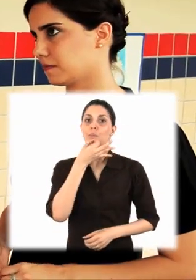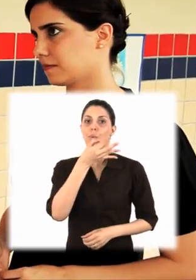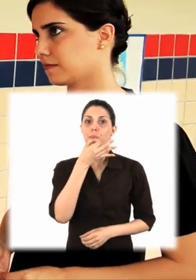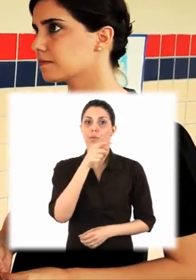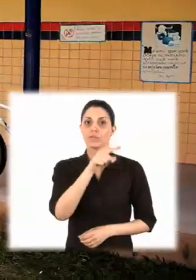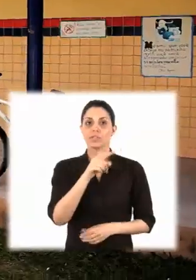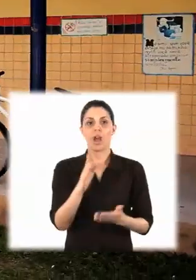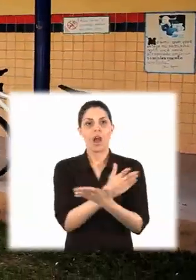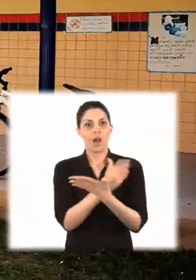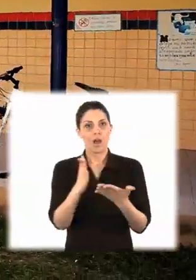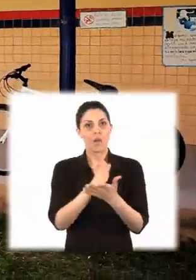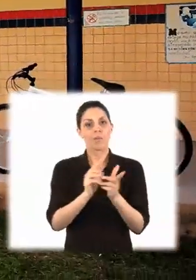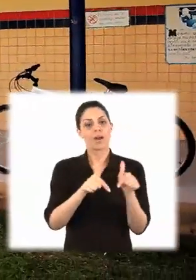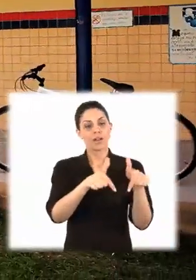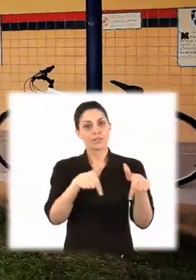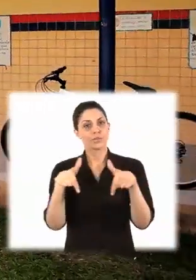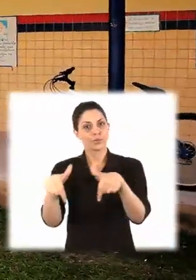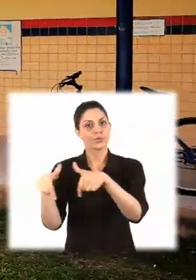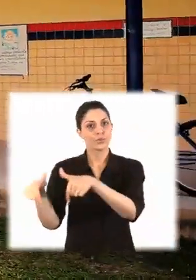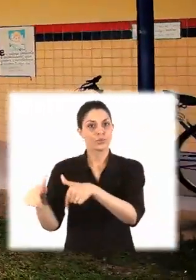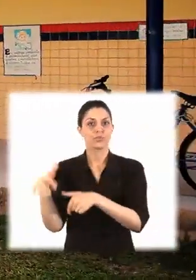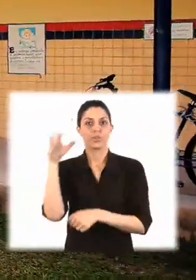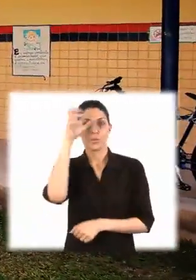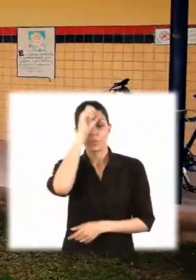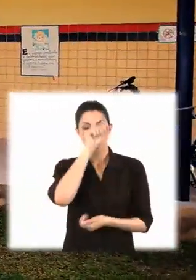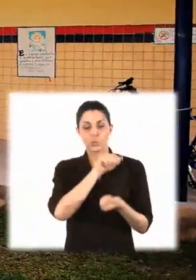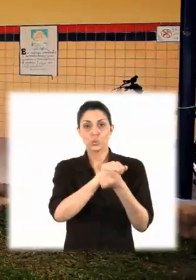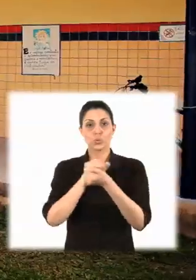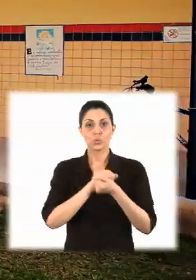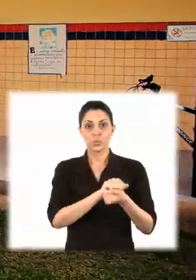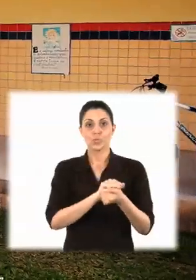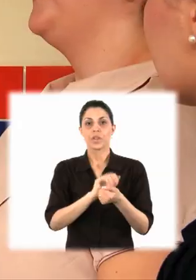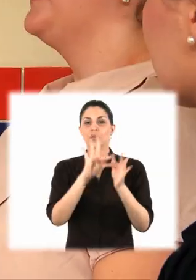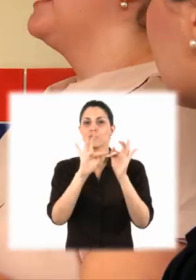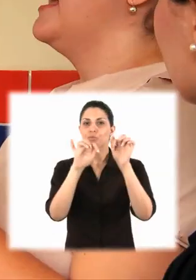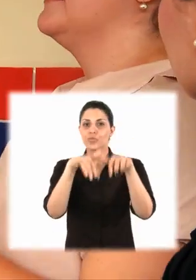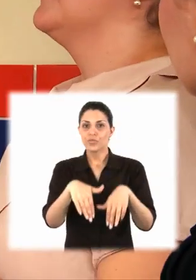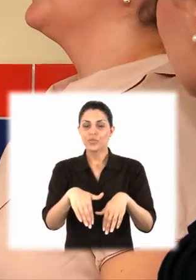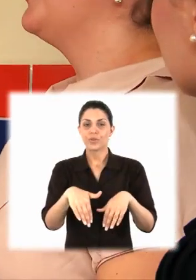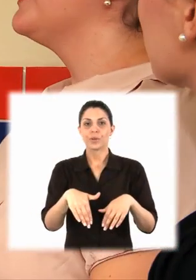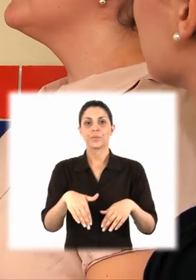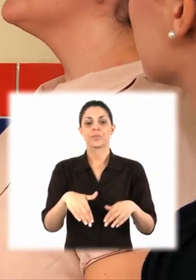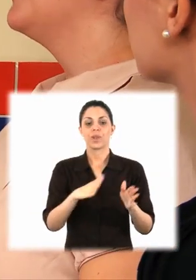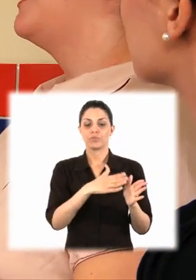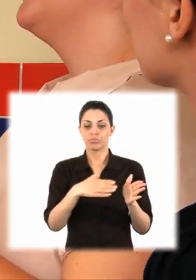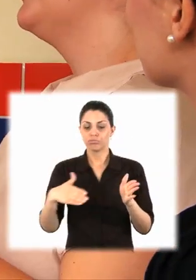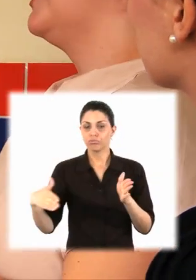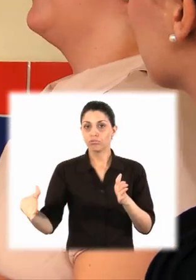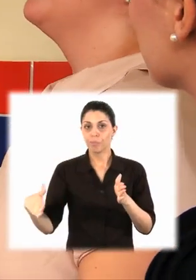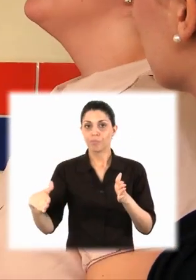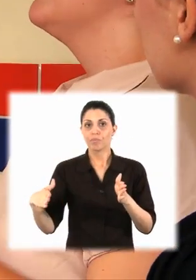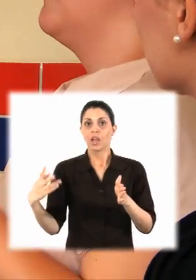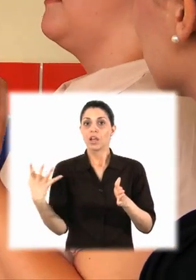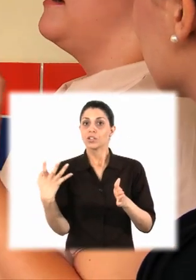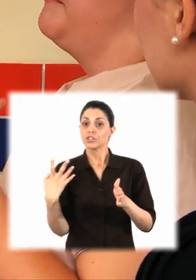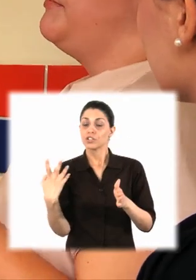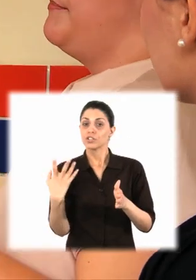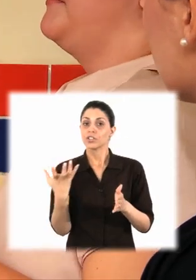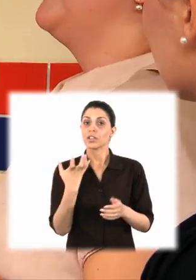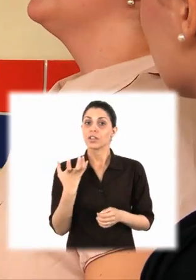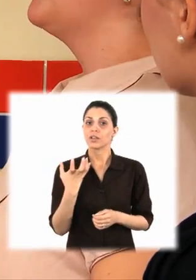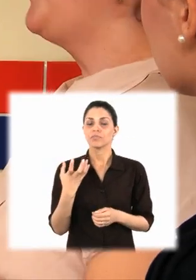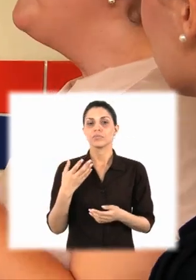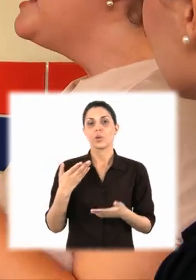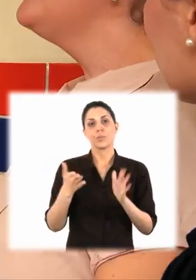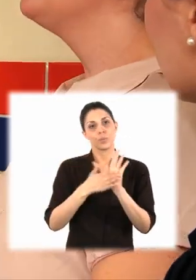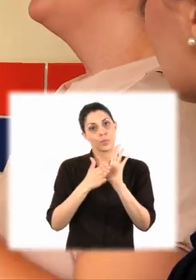algumas ações para a gente estar aí aprendendo juntos, e no final dessas ações a gente quer